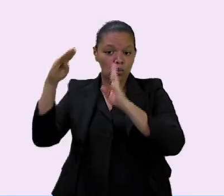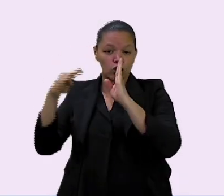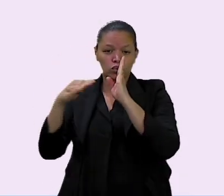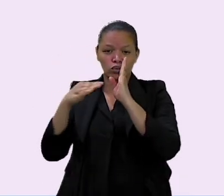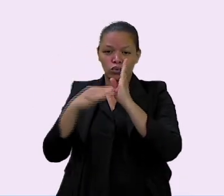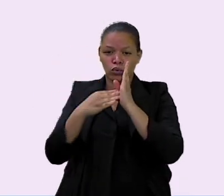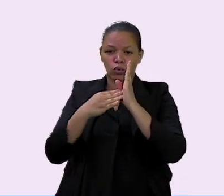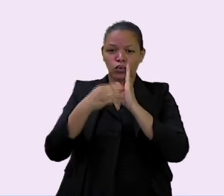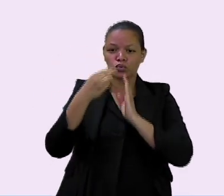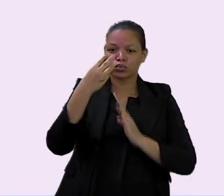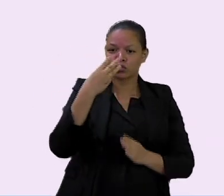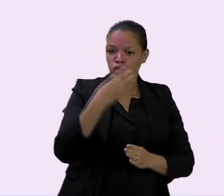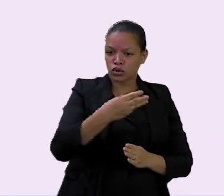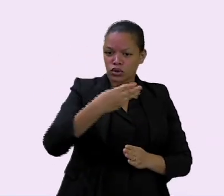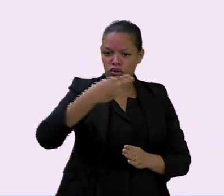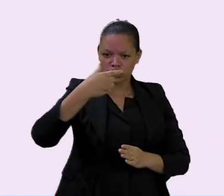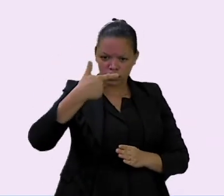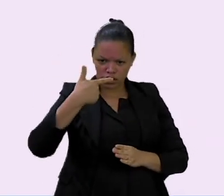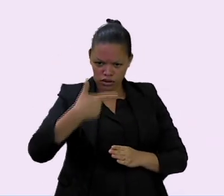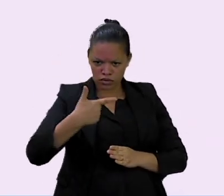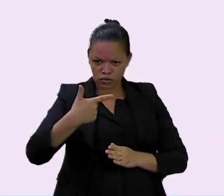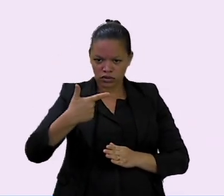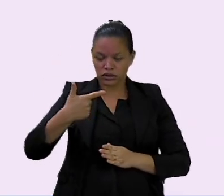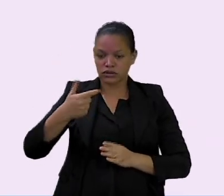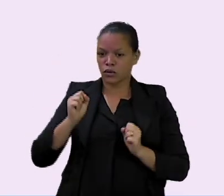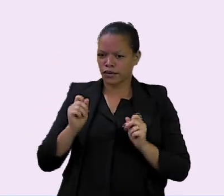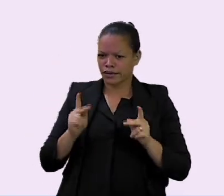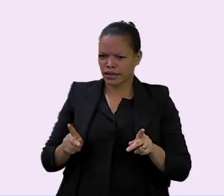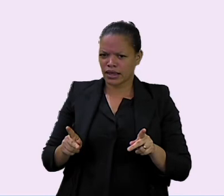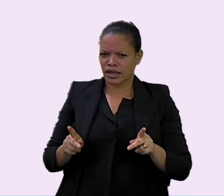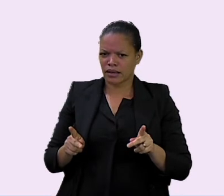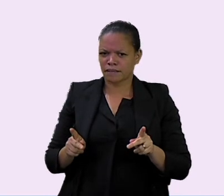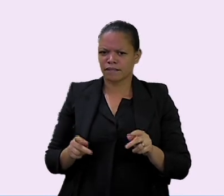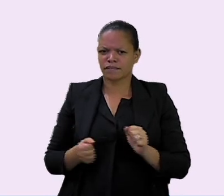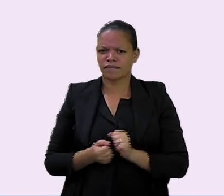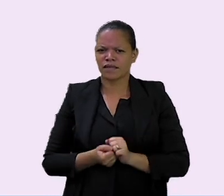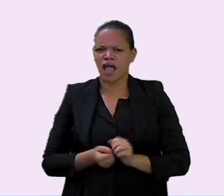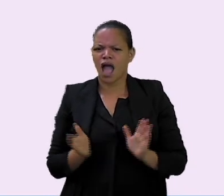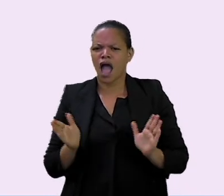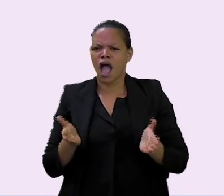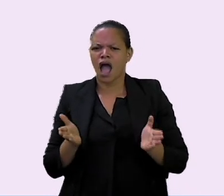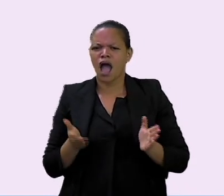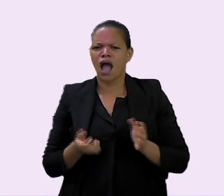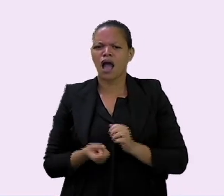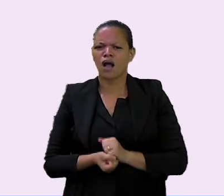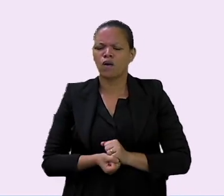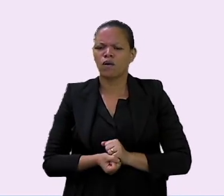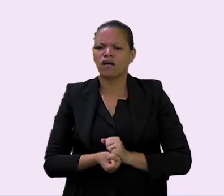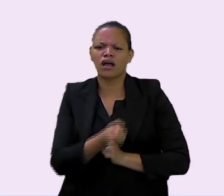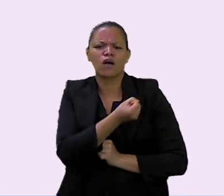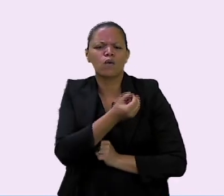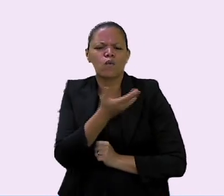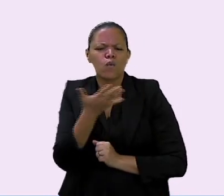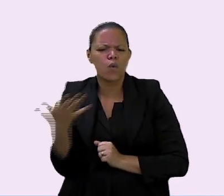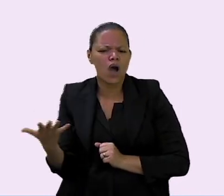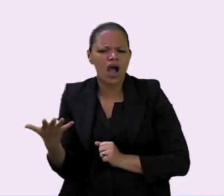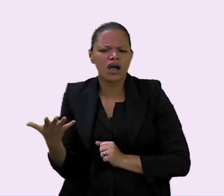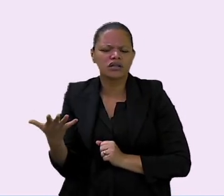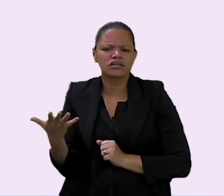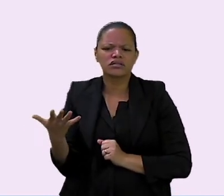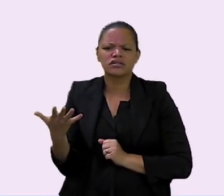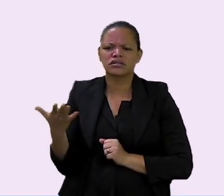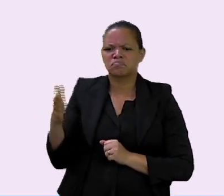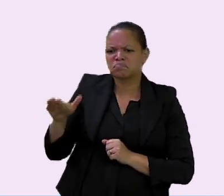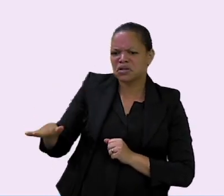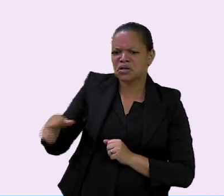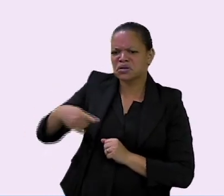número inteiro ali que foi repartido, ok? E quantas foram de carro?